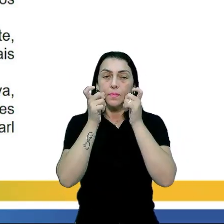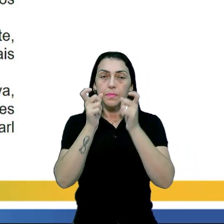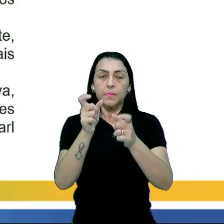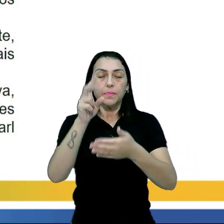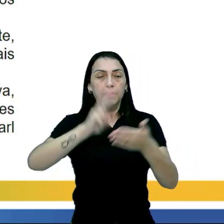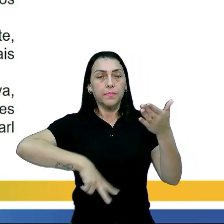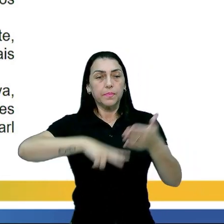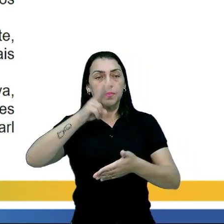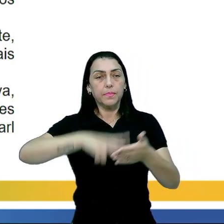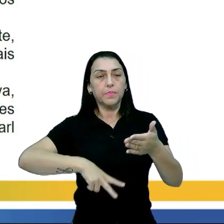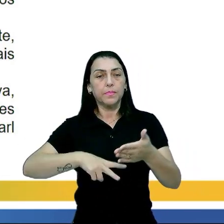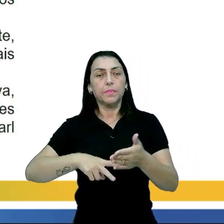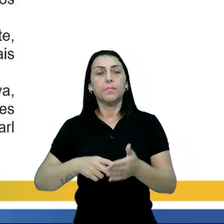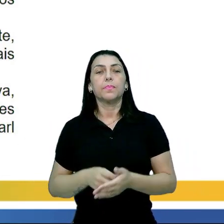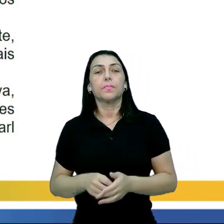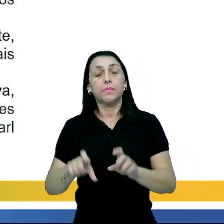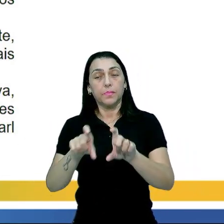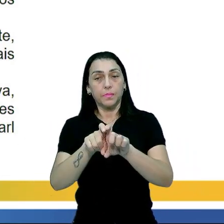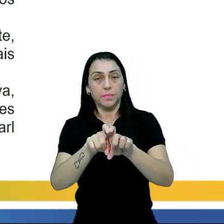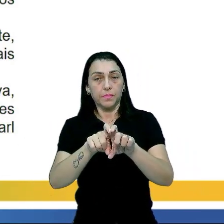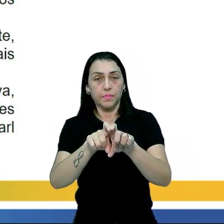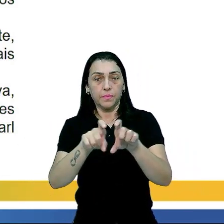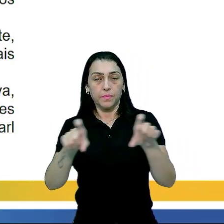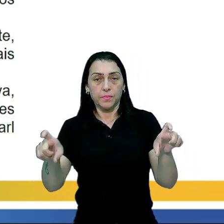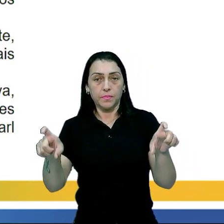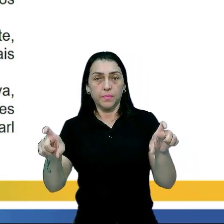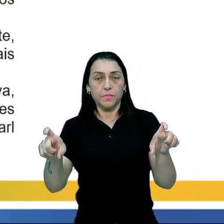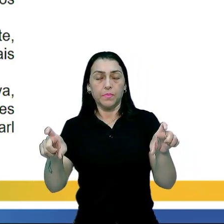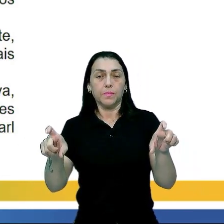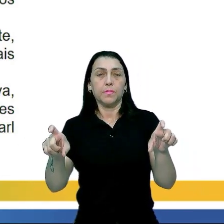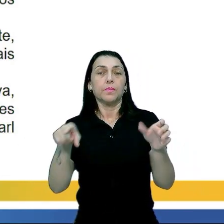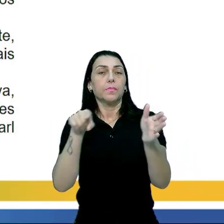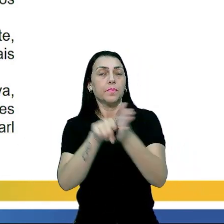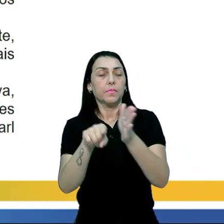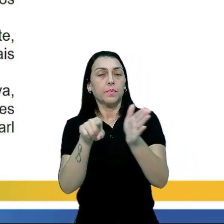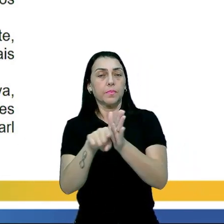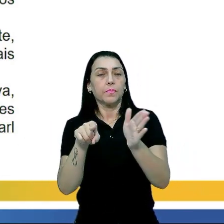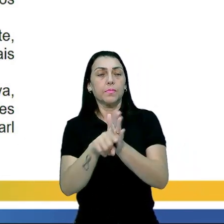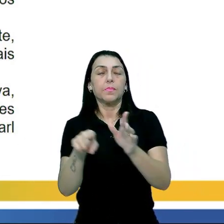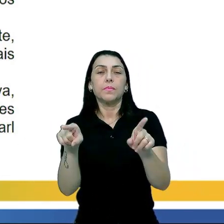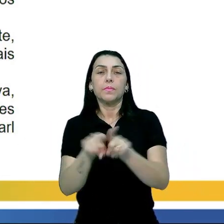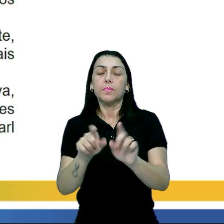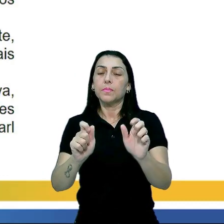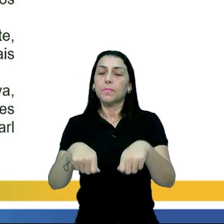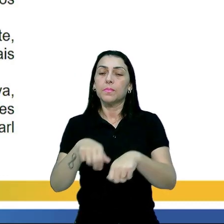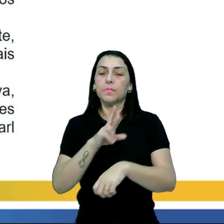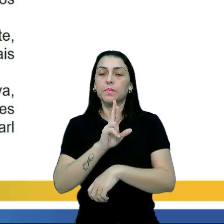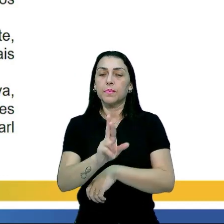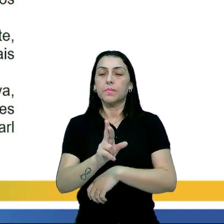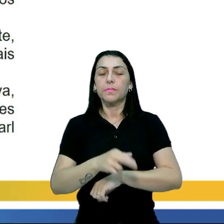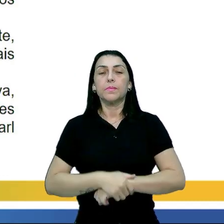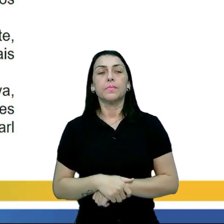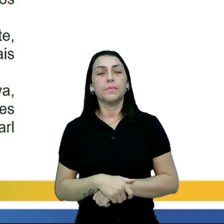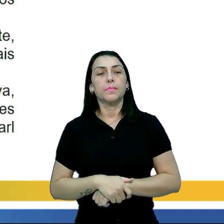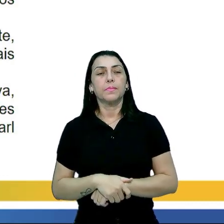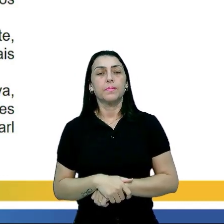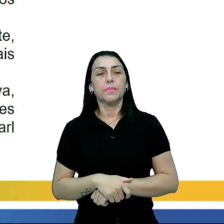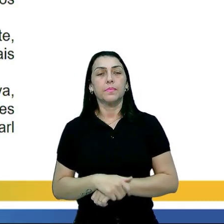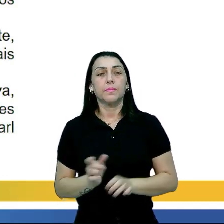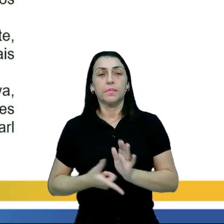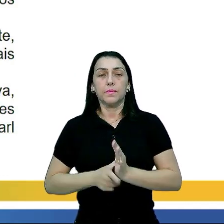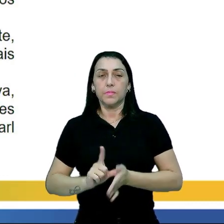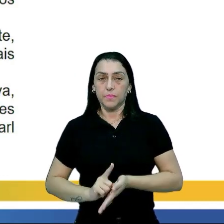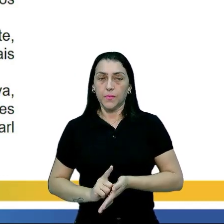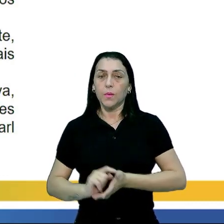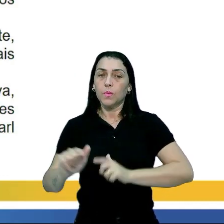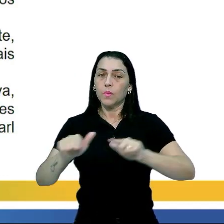na leitura do enunciado da questão, do comando da questão e também das possibilidades de resposta.